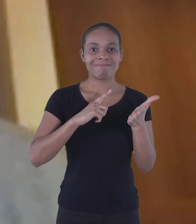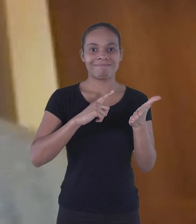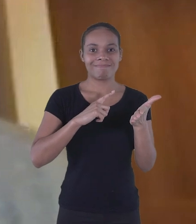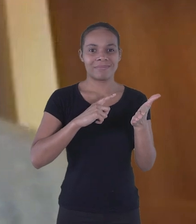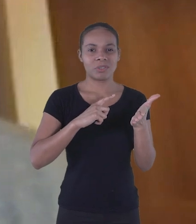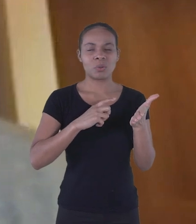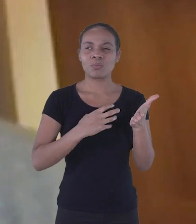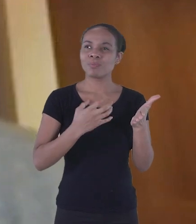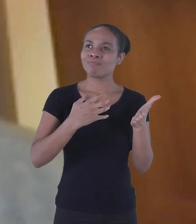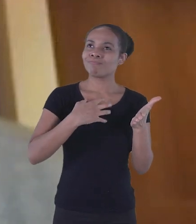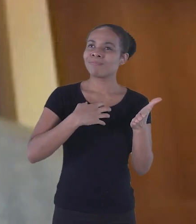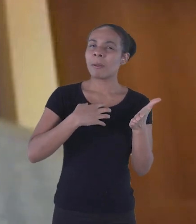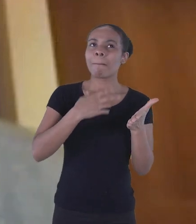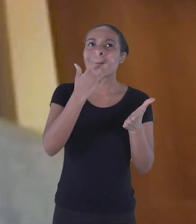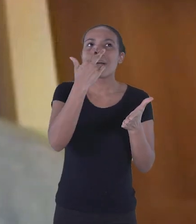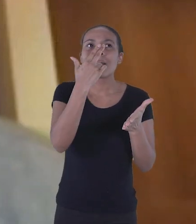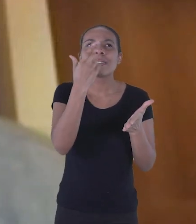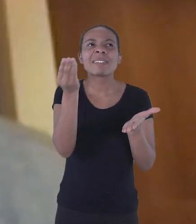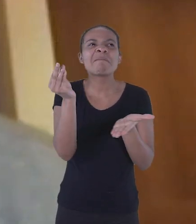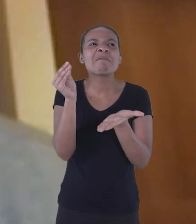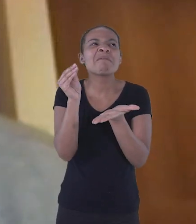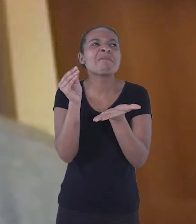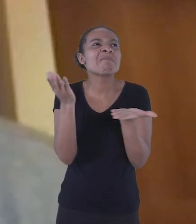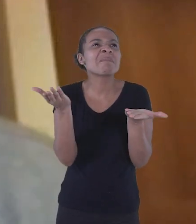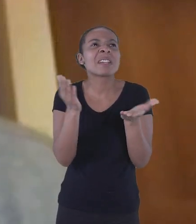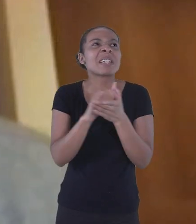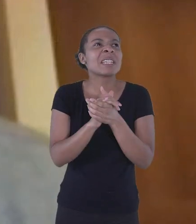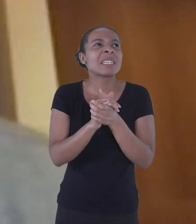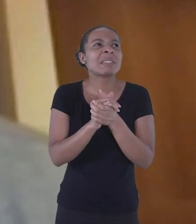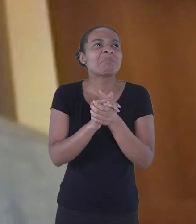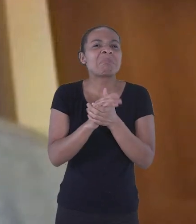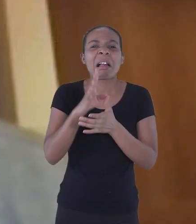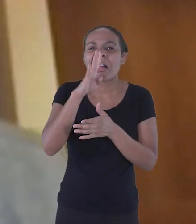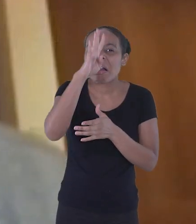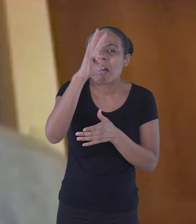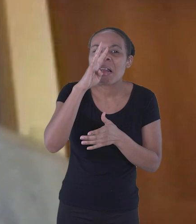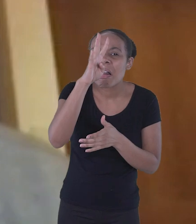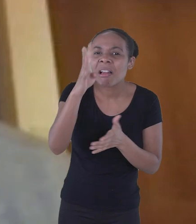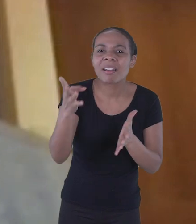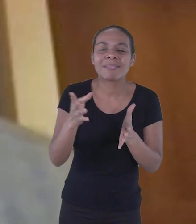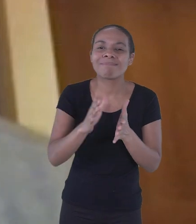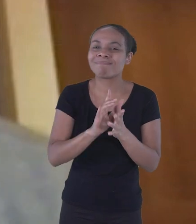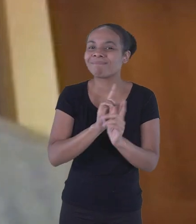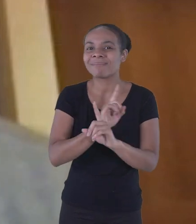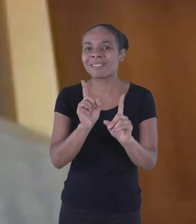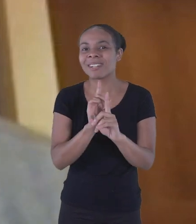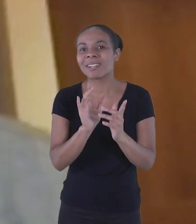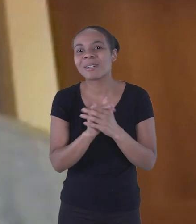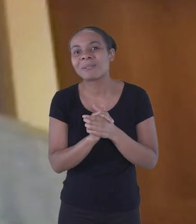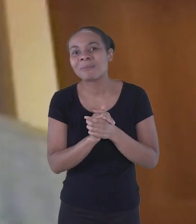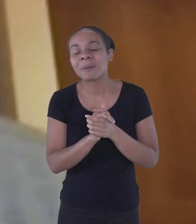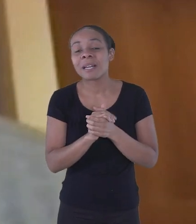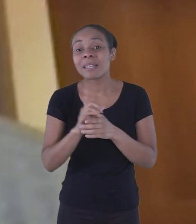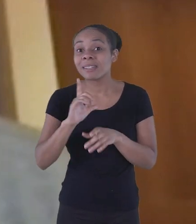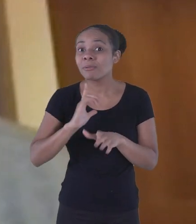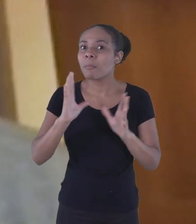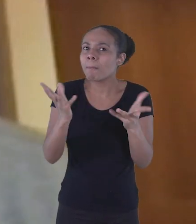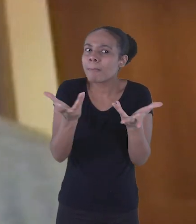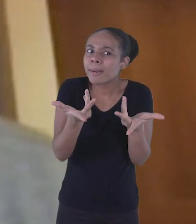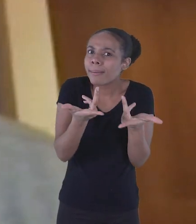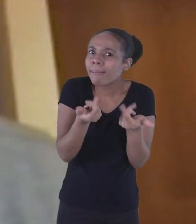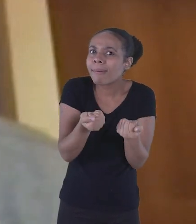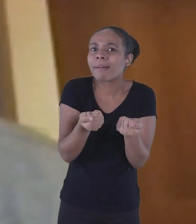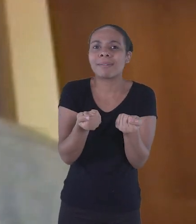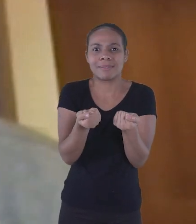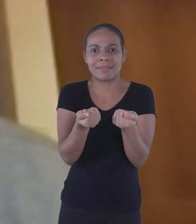uma falta de firula, uma coisa que é considerada por muitos como uma das qualidades dele, seria